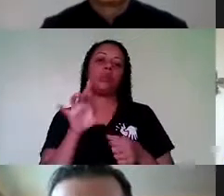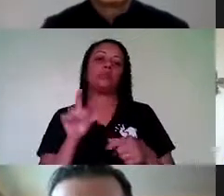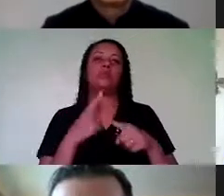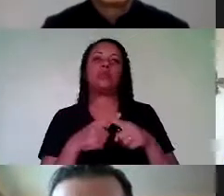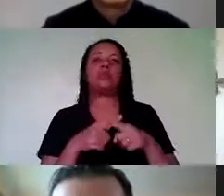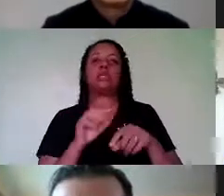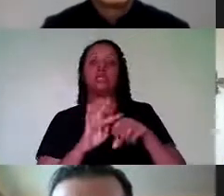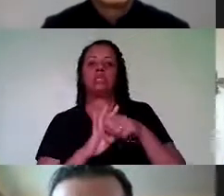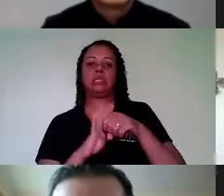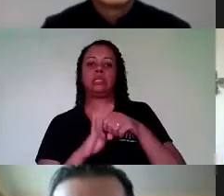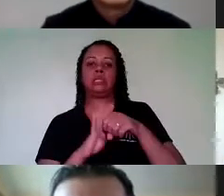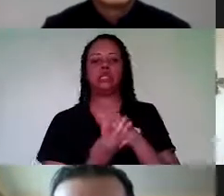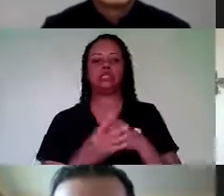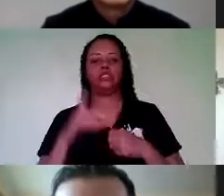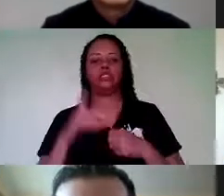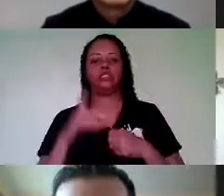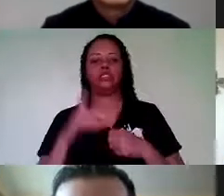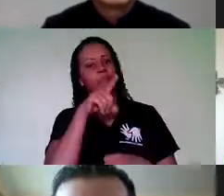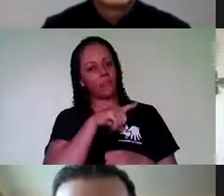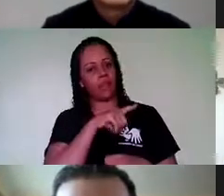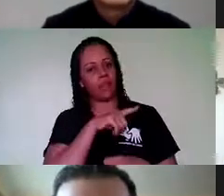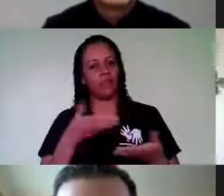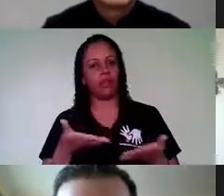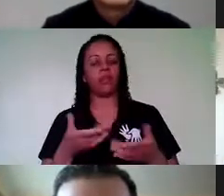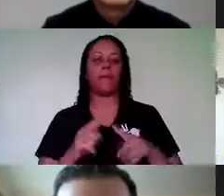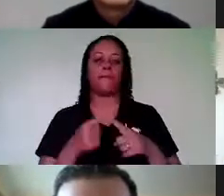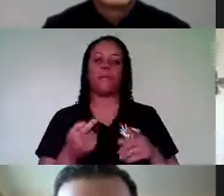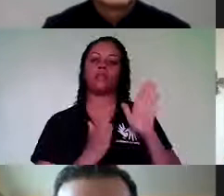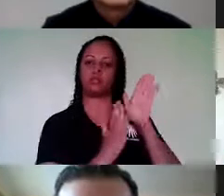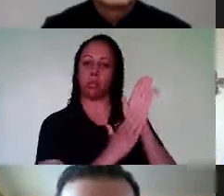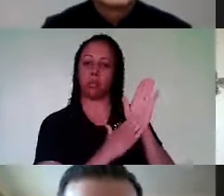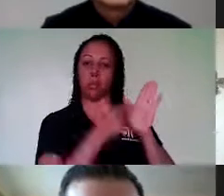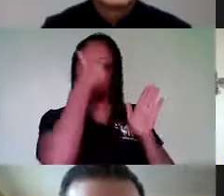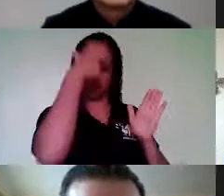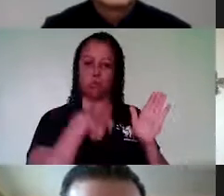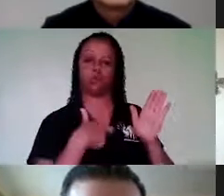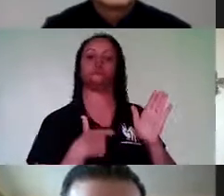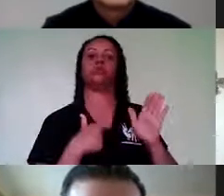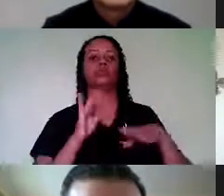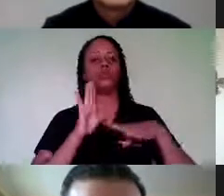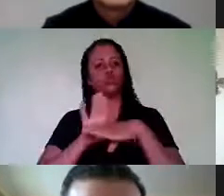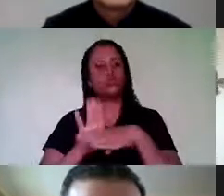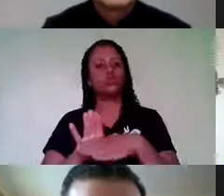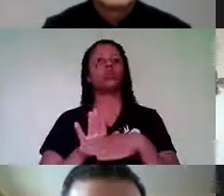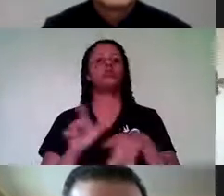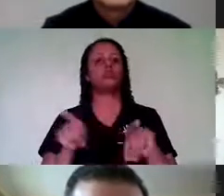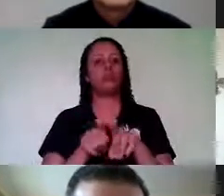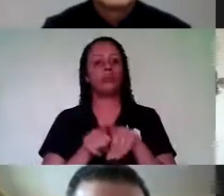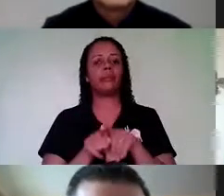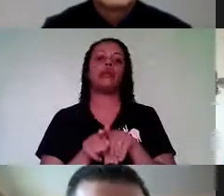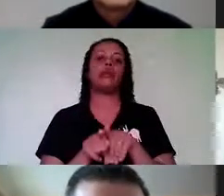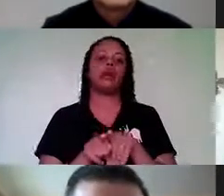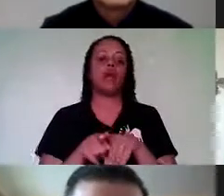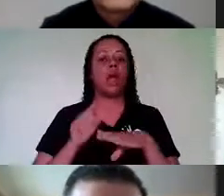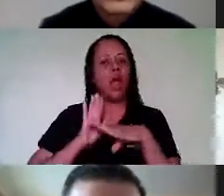das dificuldades que a gente tem, e eu me proponho a estar ajudando, buscar, talvez, ajuda